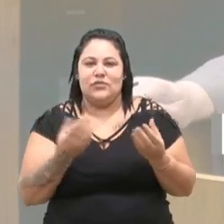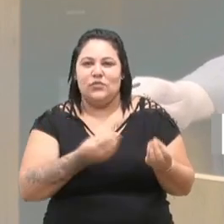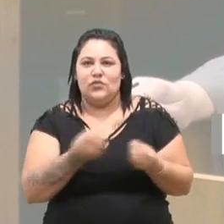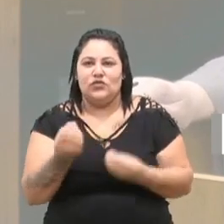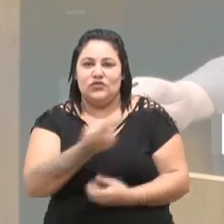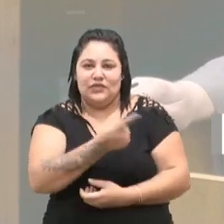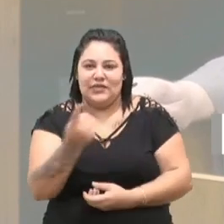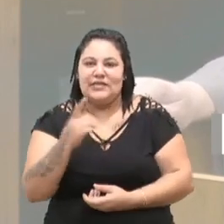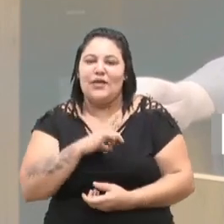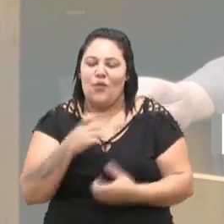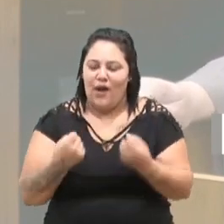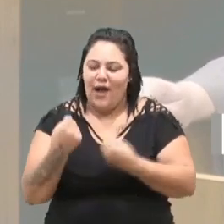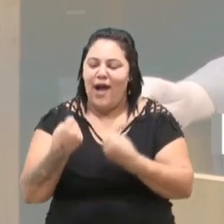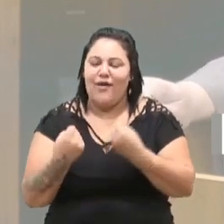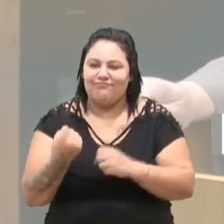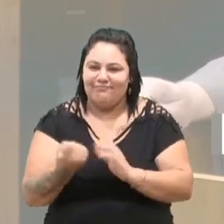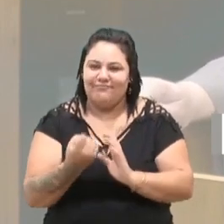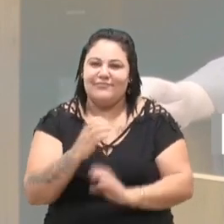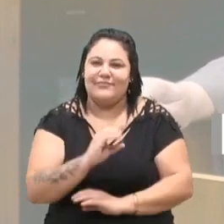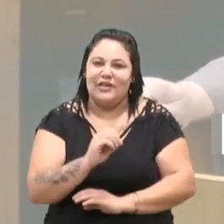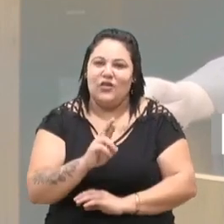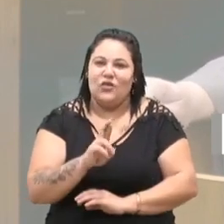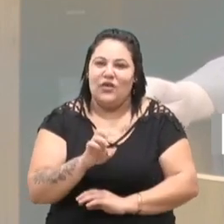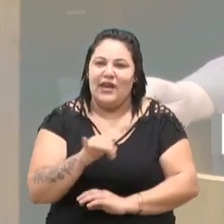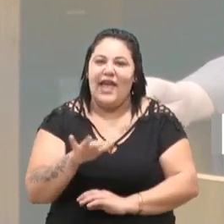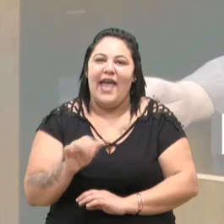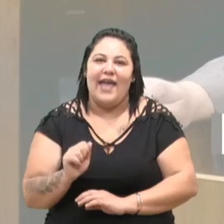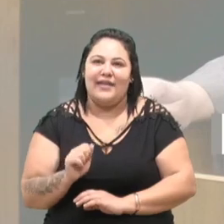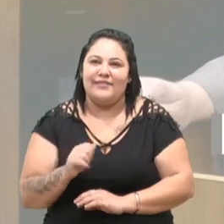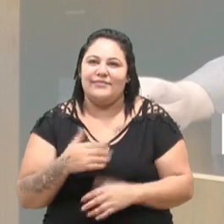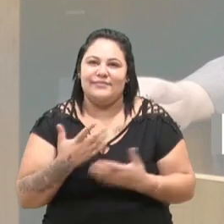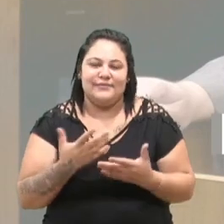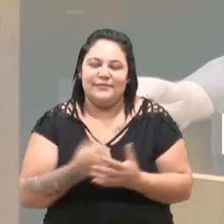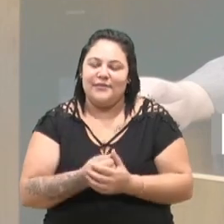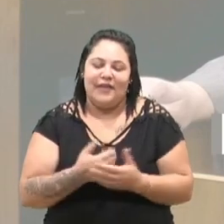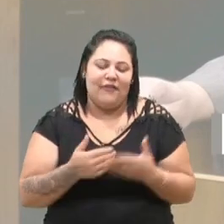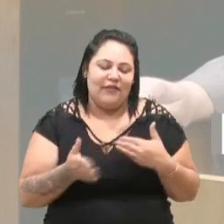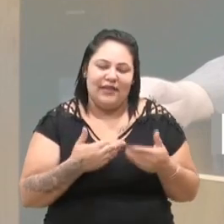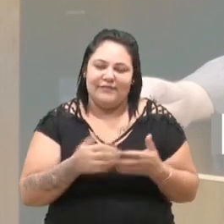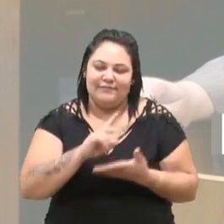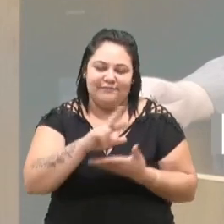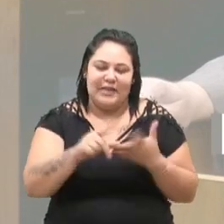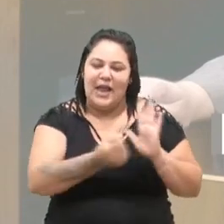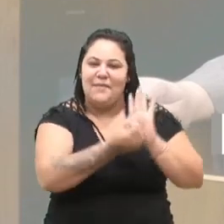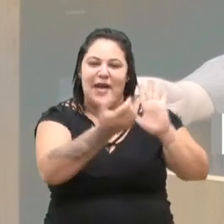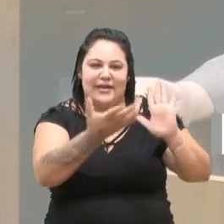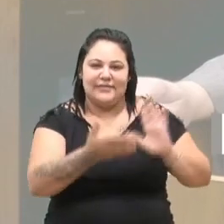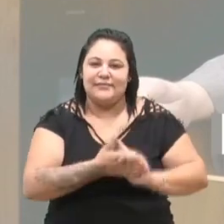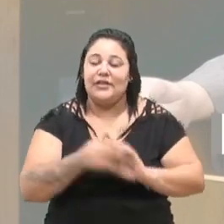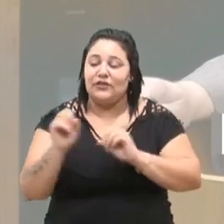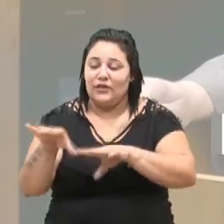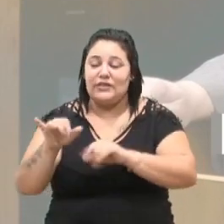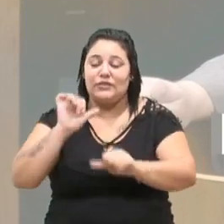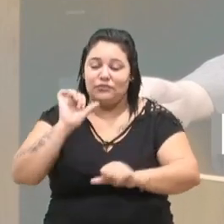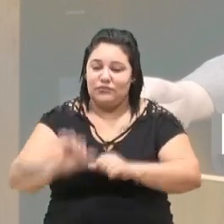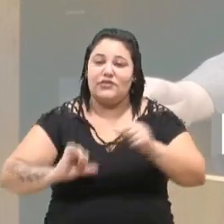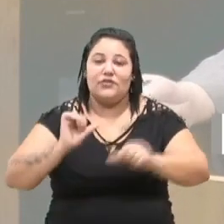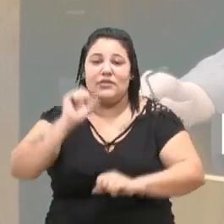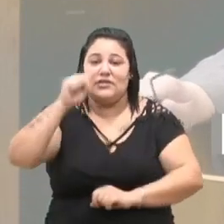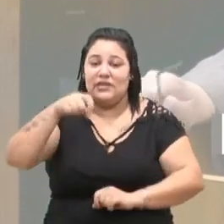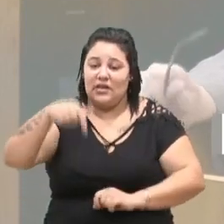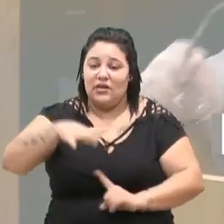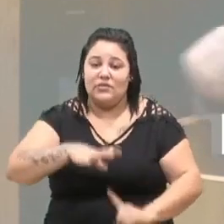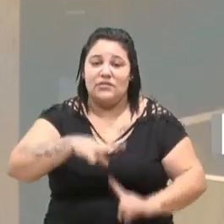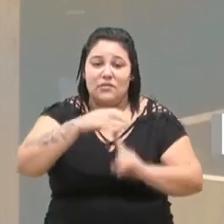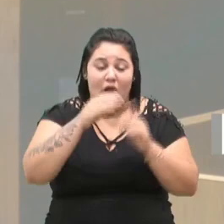carro coreano, que seja Kia ou que seja Hyundai. A educação transforma. E essa tem que ser a prioridade e o